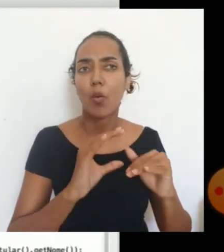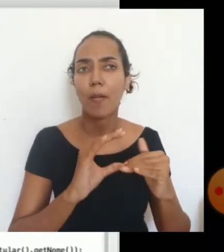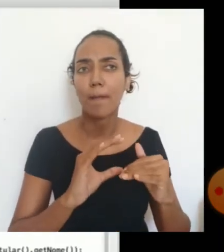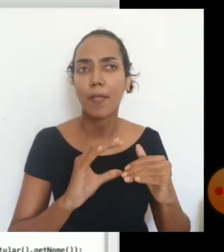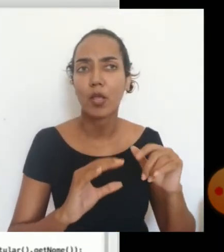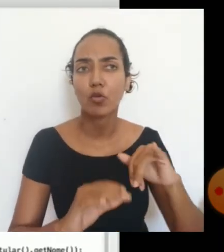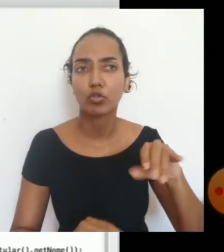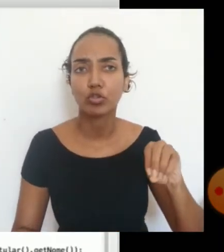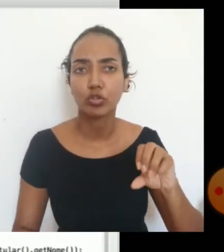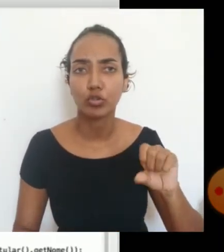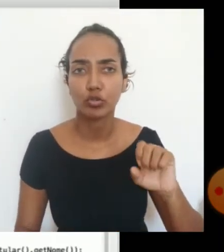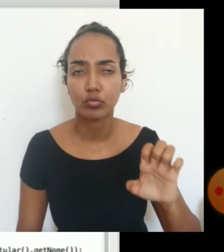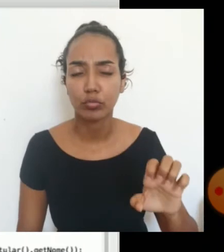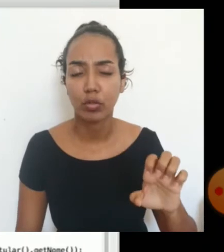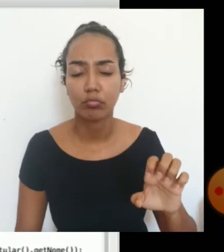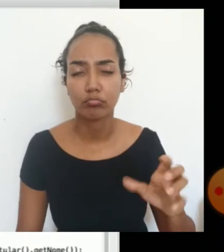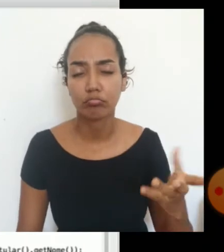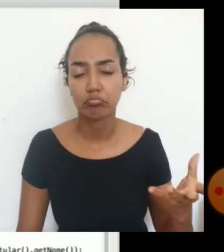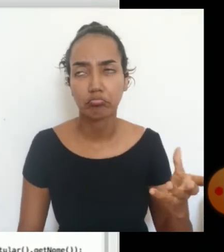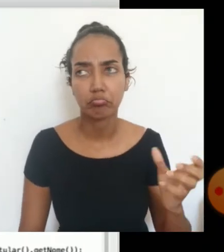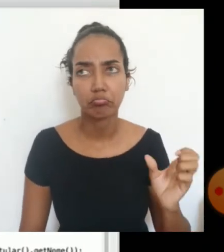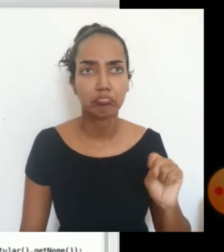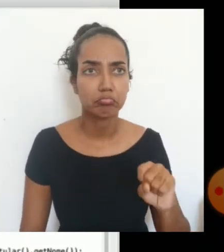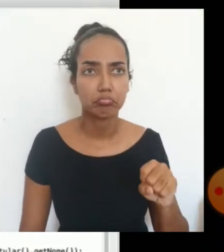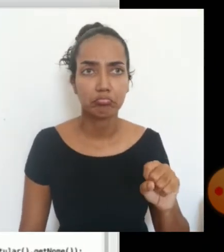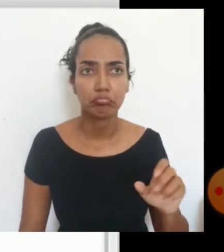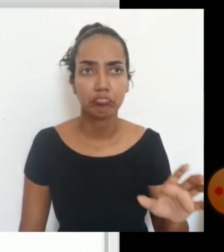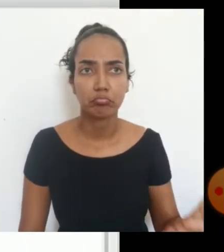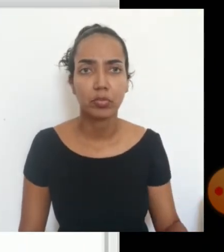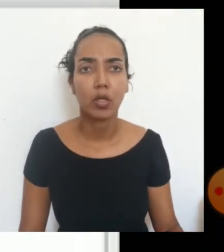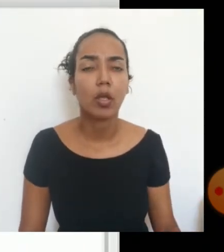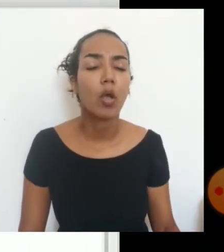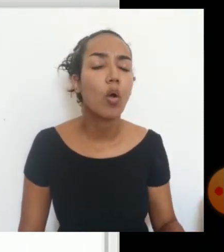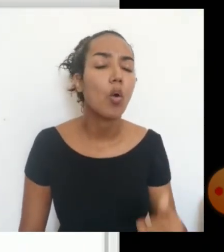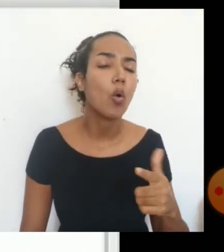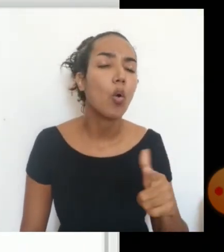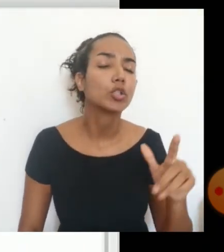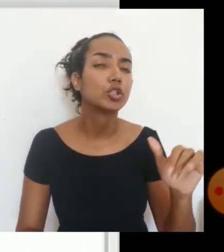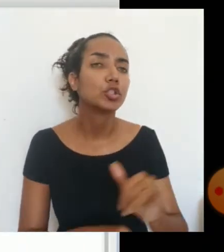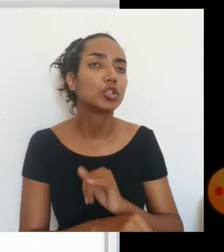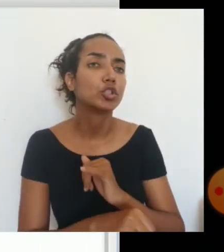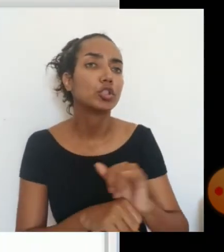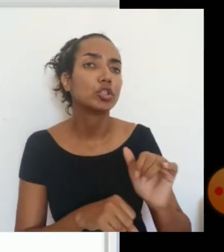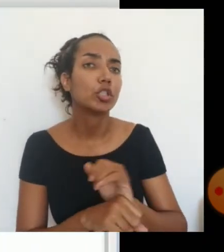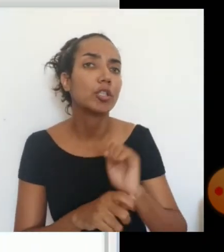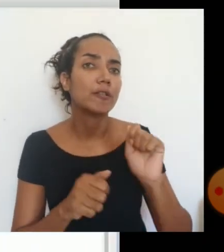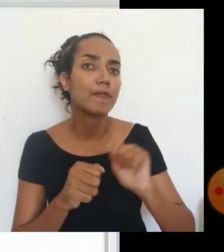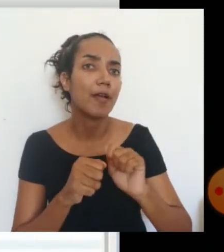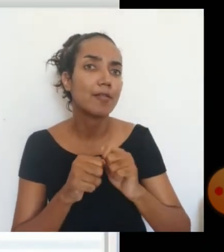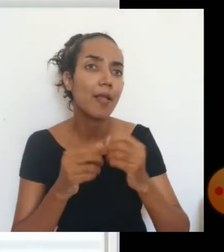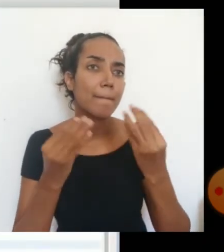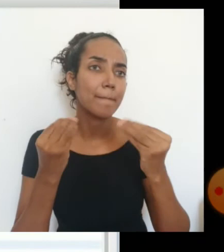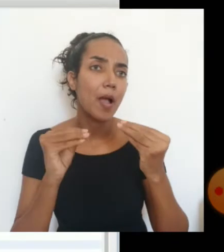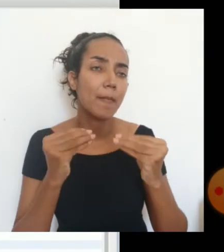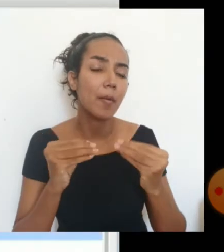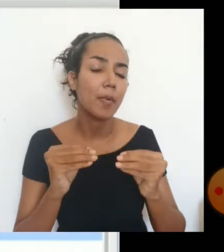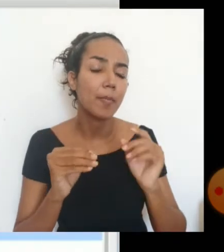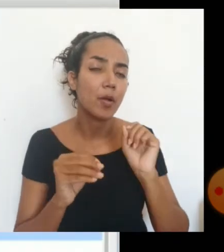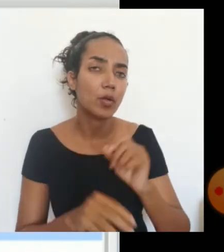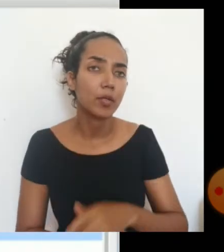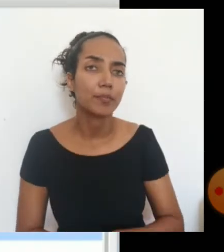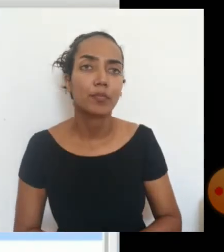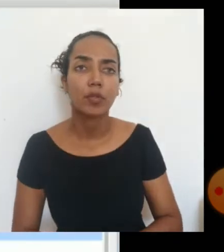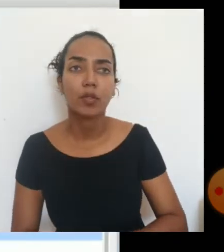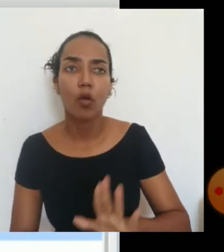mesma atribuição aqui é, ao invés de usar o método set, a gente poderia, se quisesse facilitar a